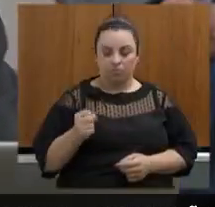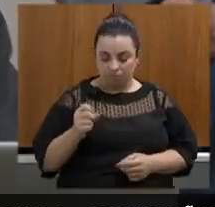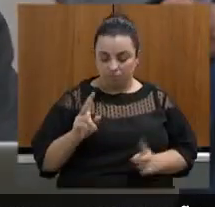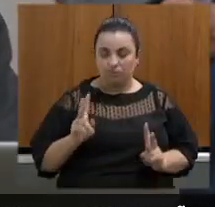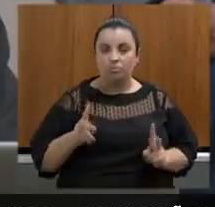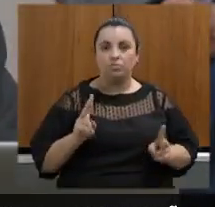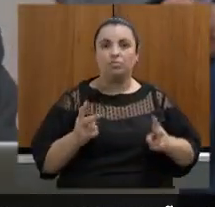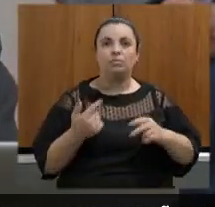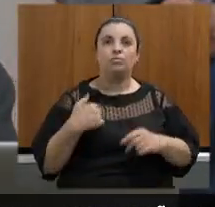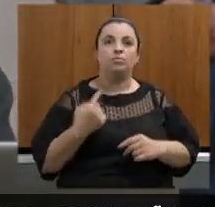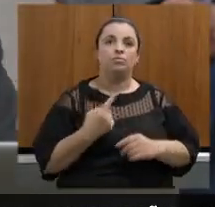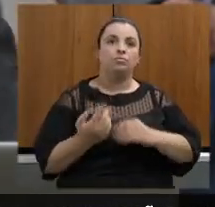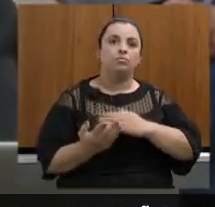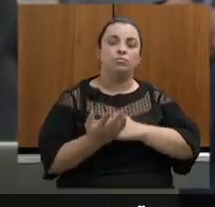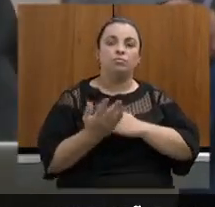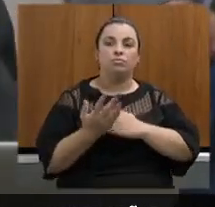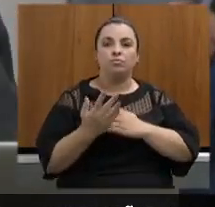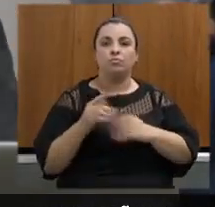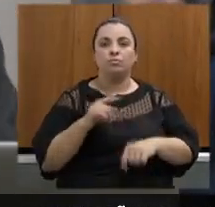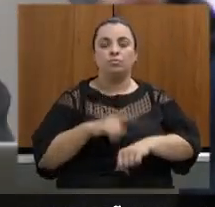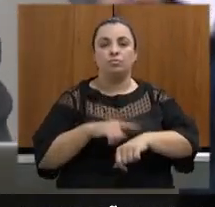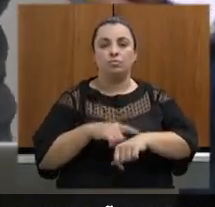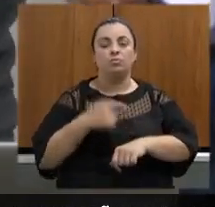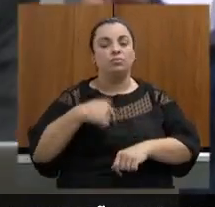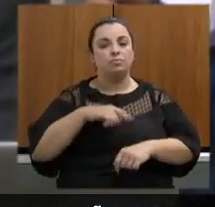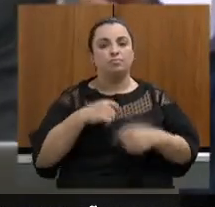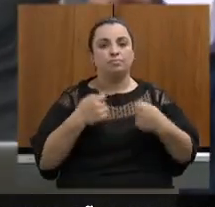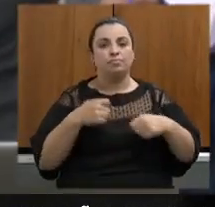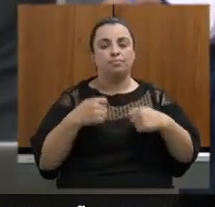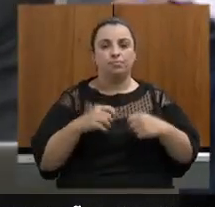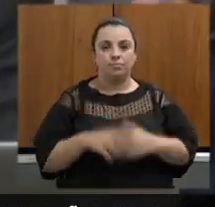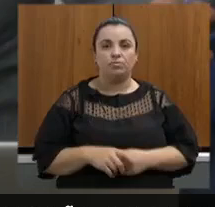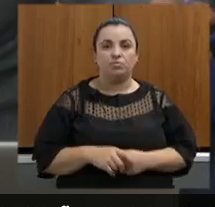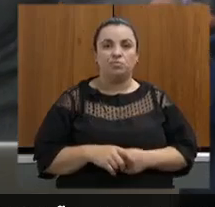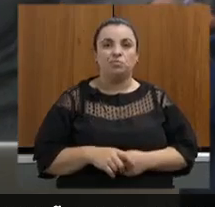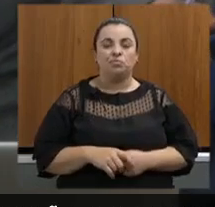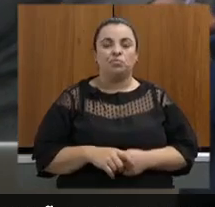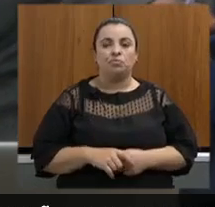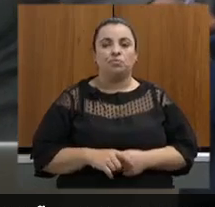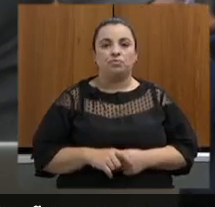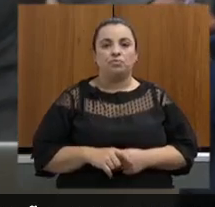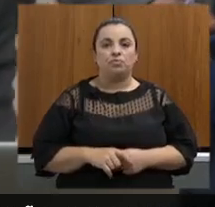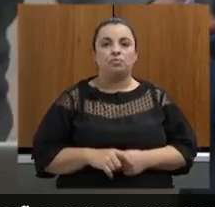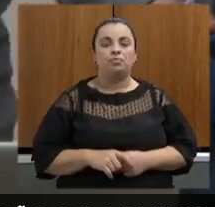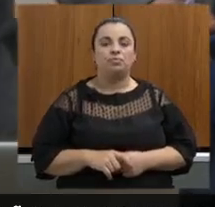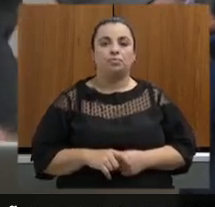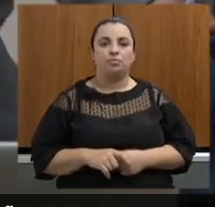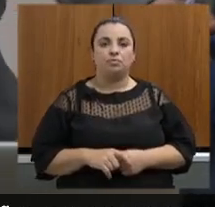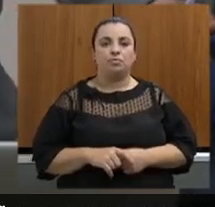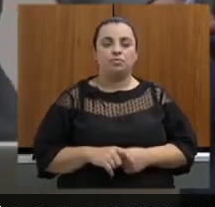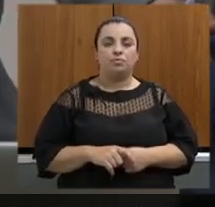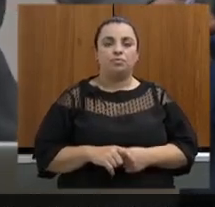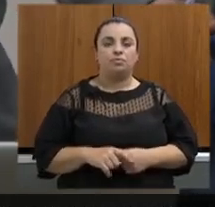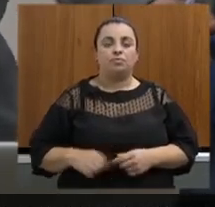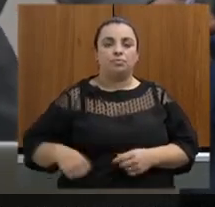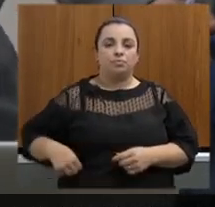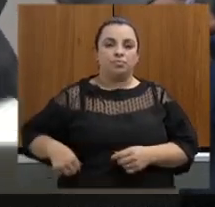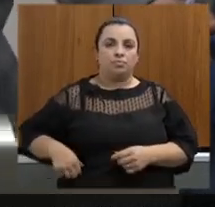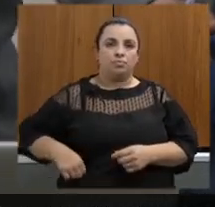auxilia esse ocorre os momentos que precisamos da presença G1